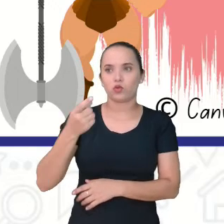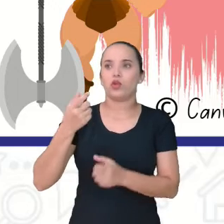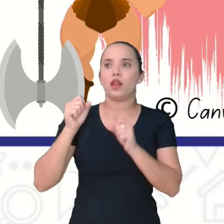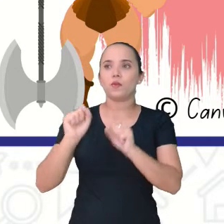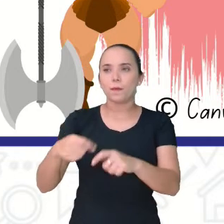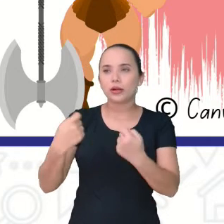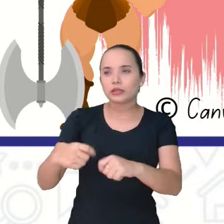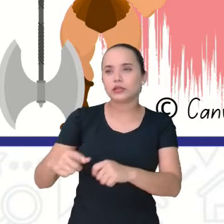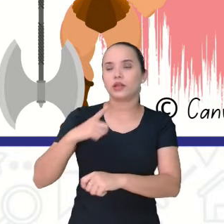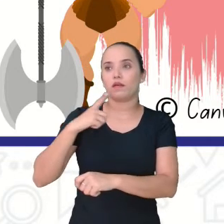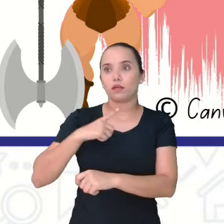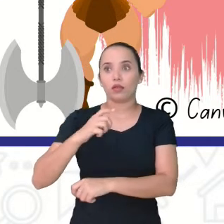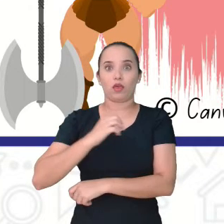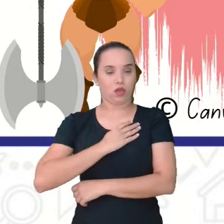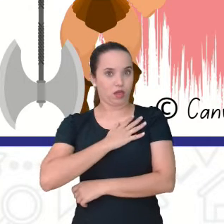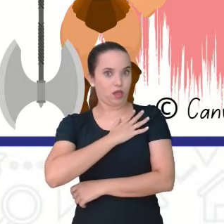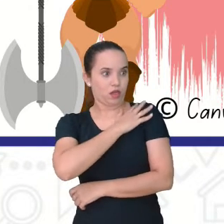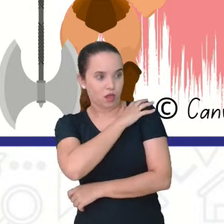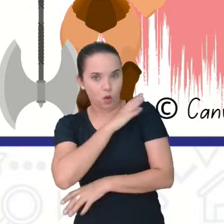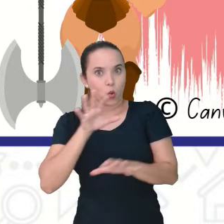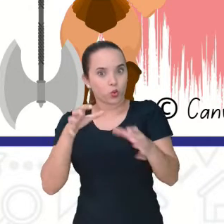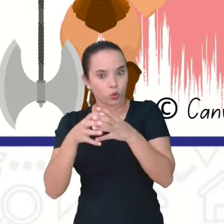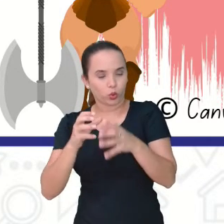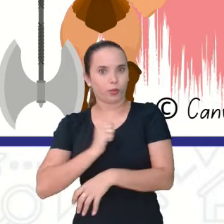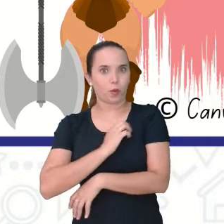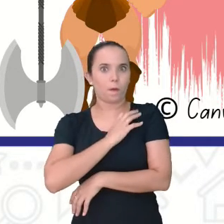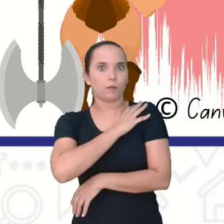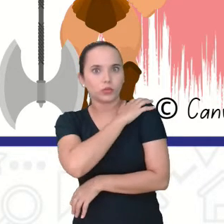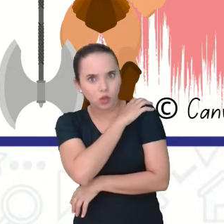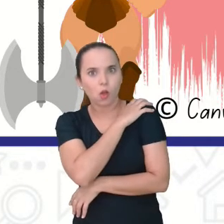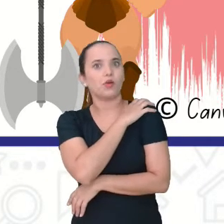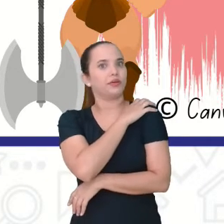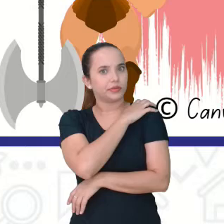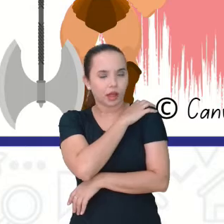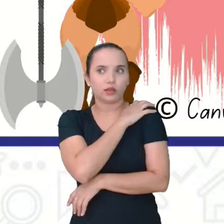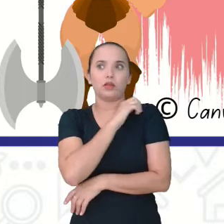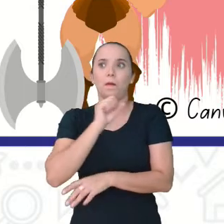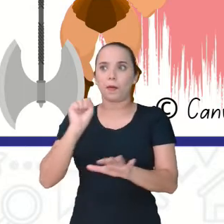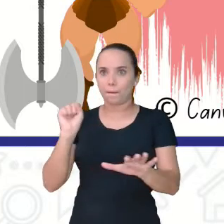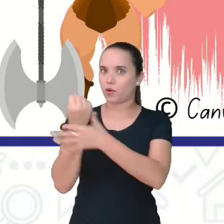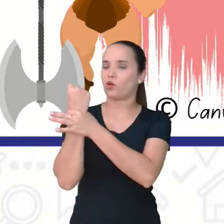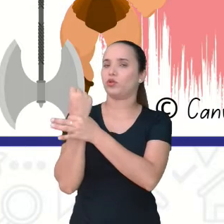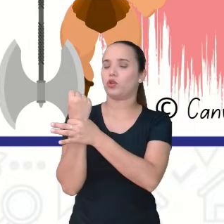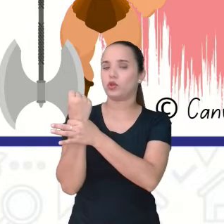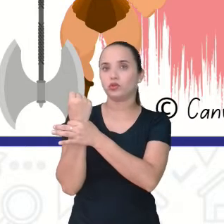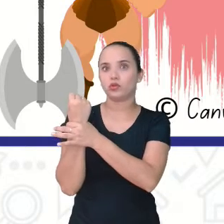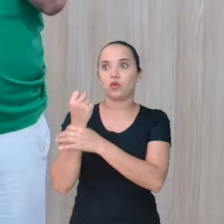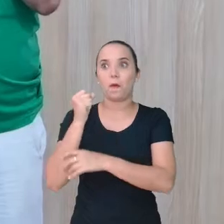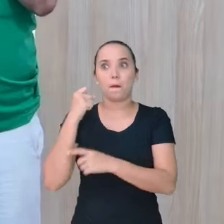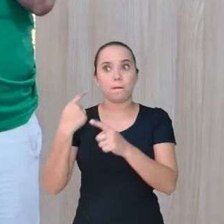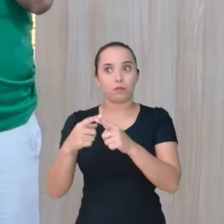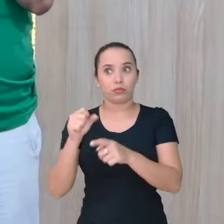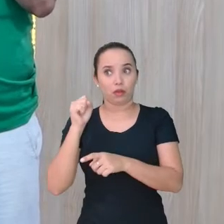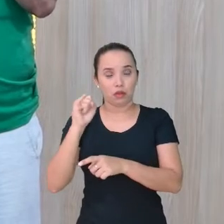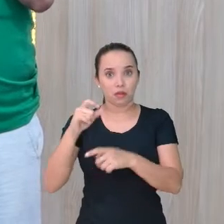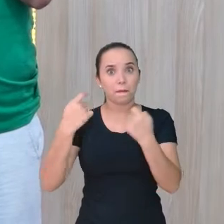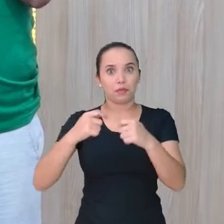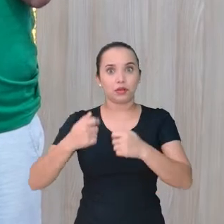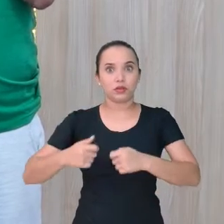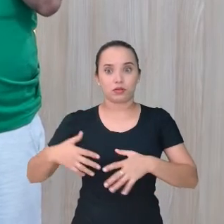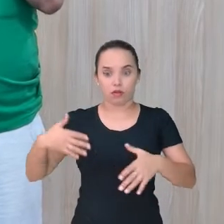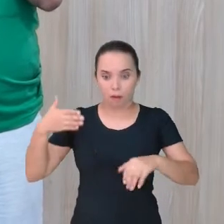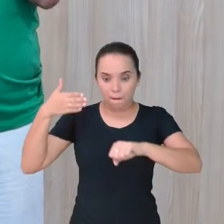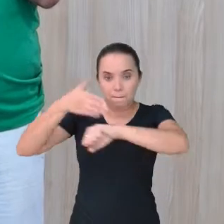soldados caso fosse necessário. Então, além de proteger o território, se precisasse entrar em uma guerra,